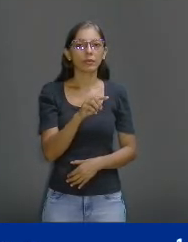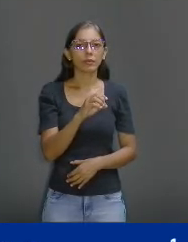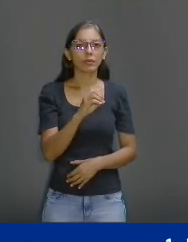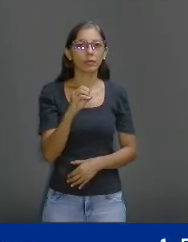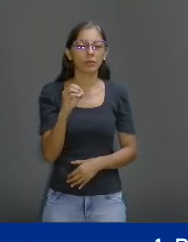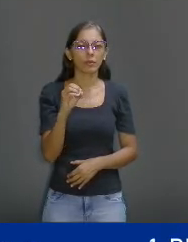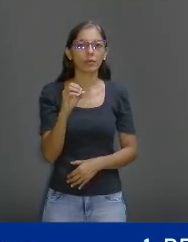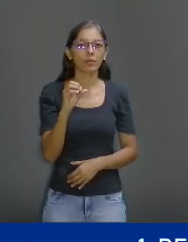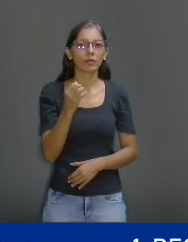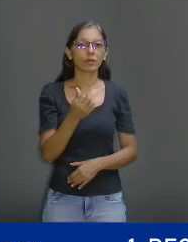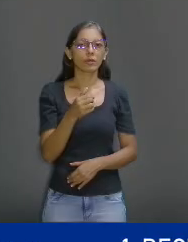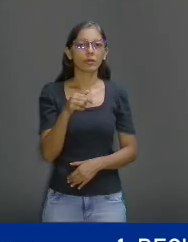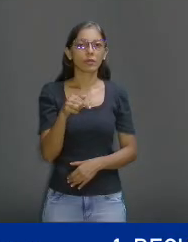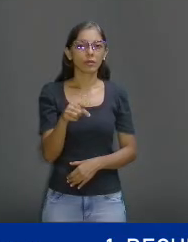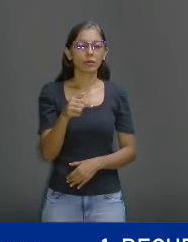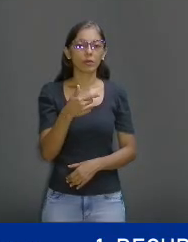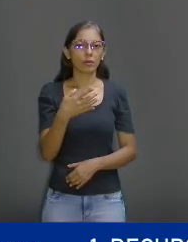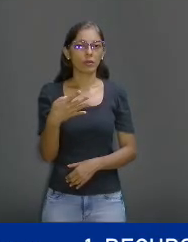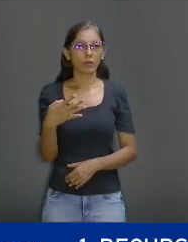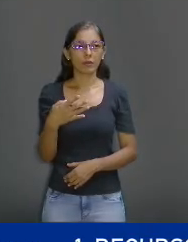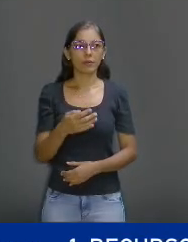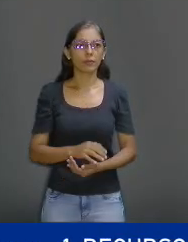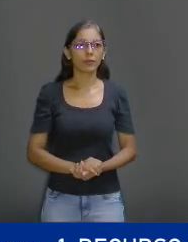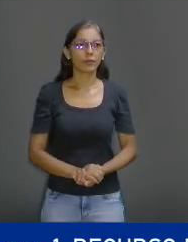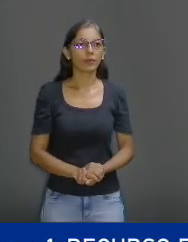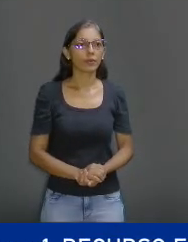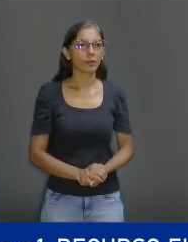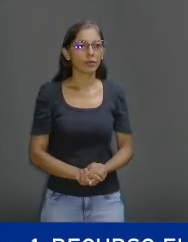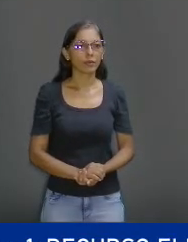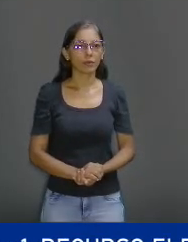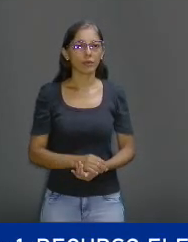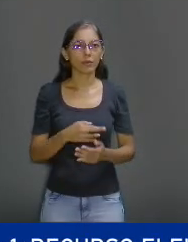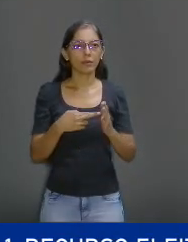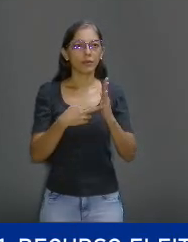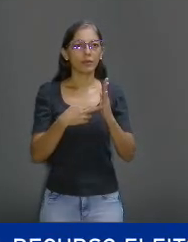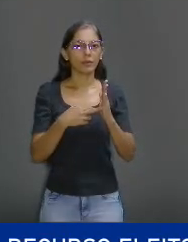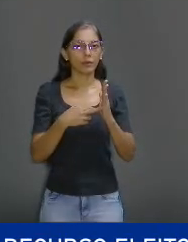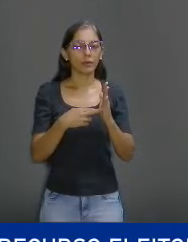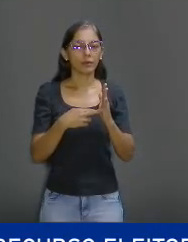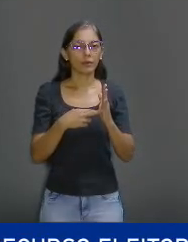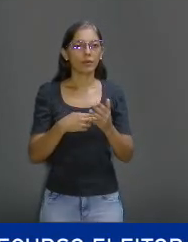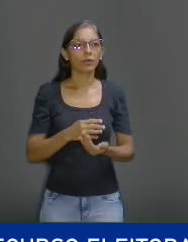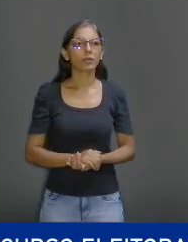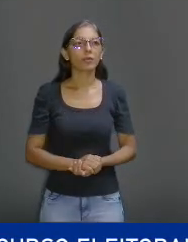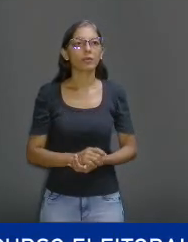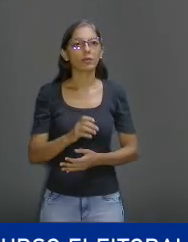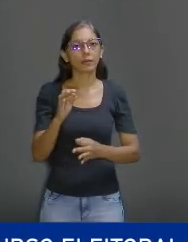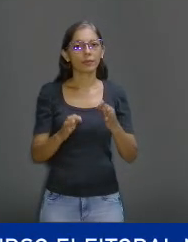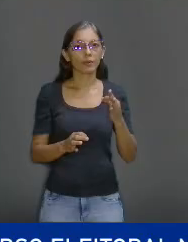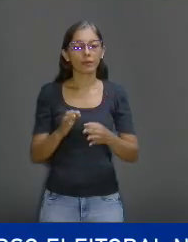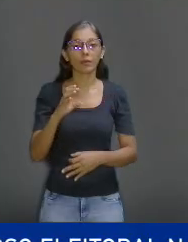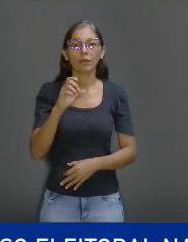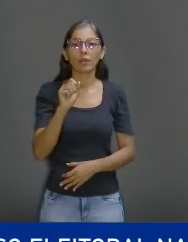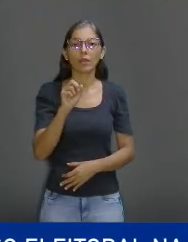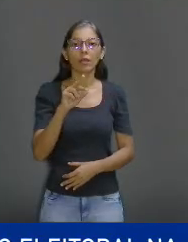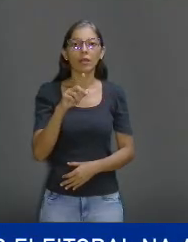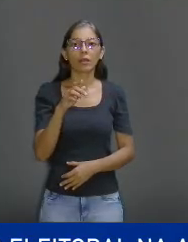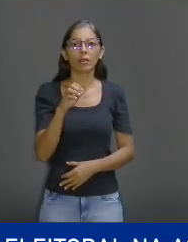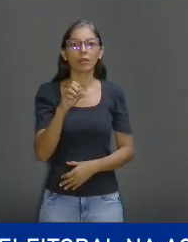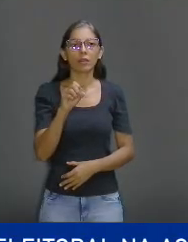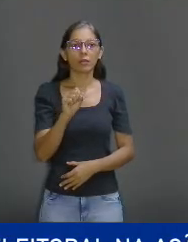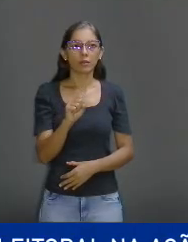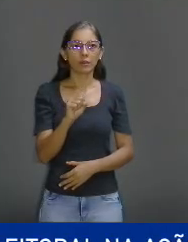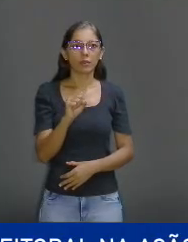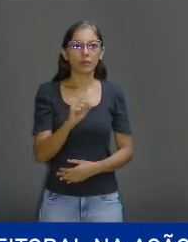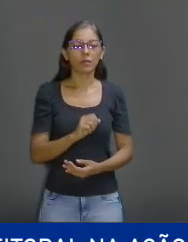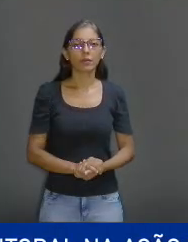06077 de 2024. Permanece na tela, desembargador O Carmo Antônio. relator é o juiz Carlos Fernando, o recorrente é